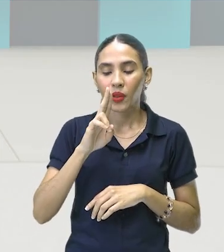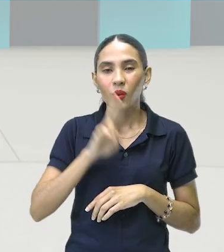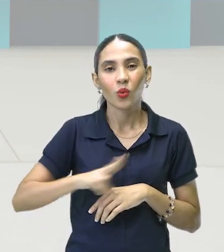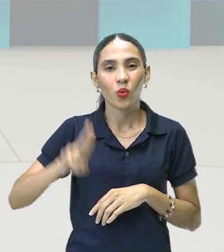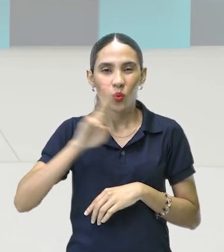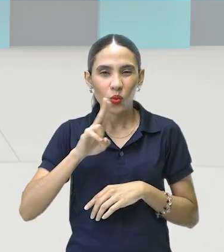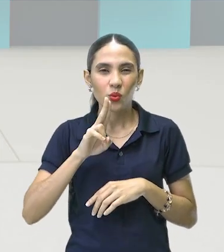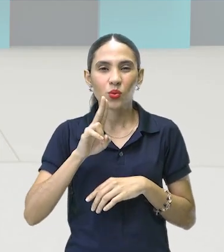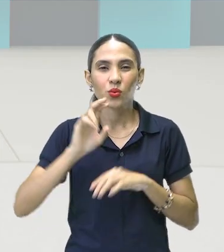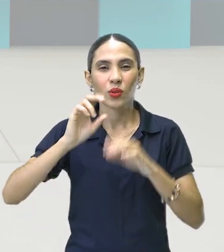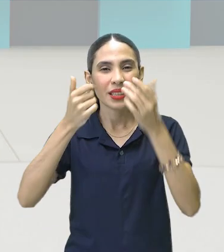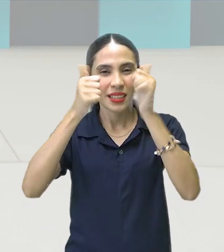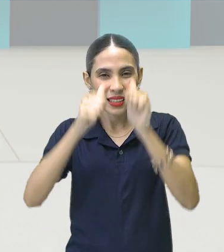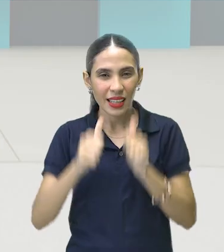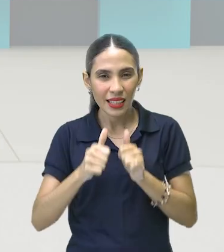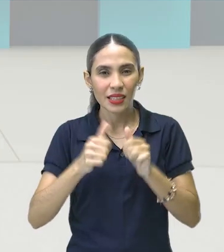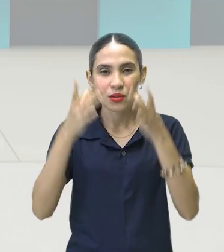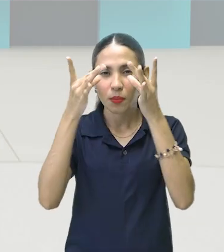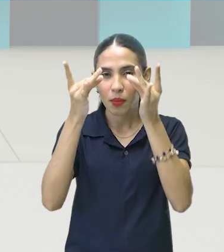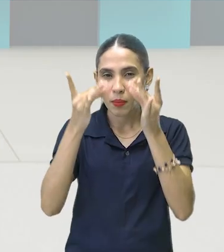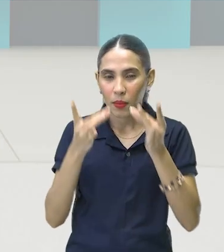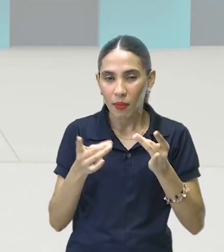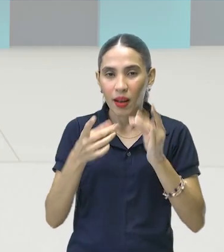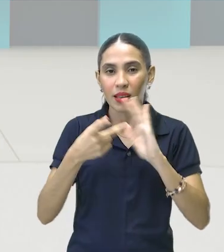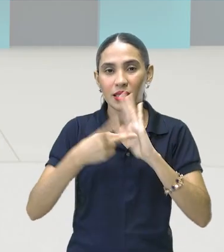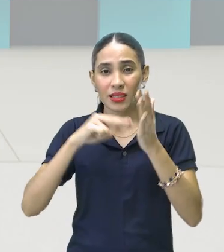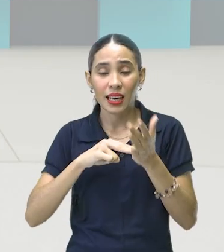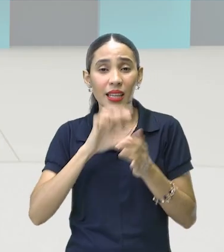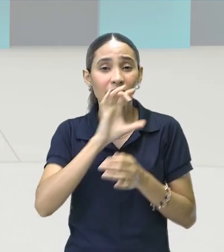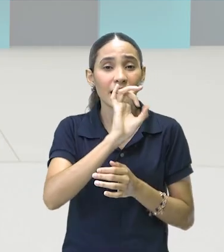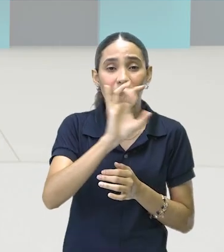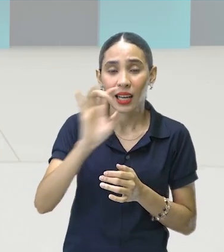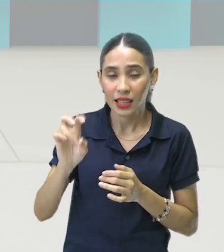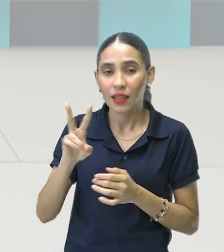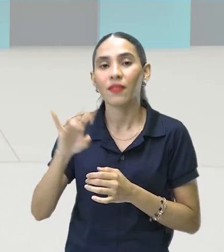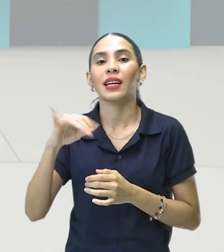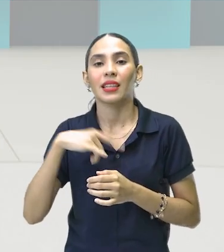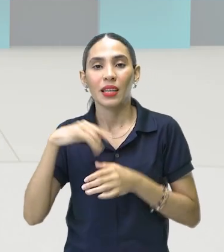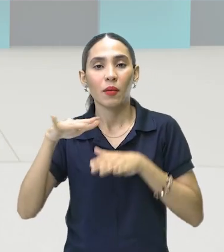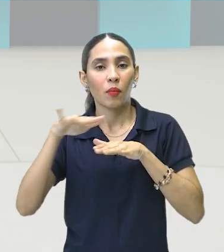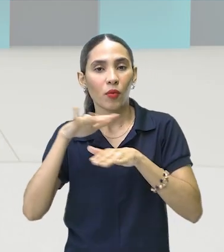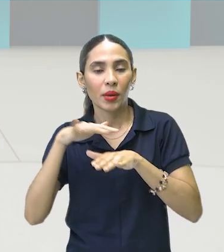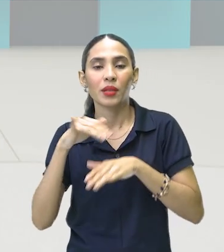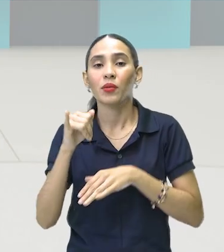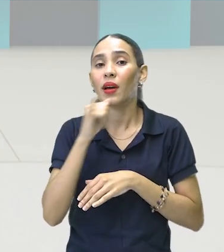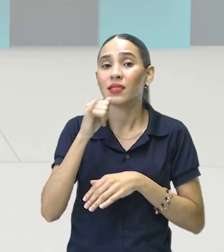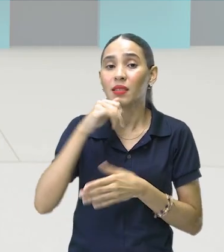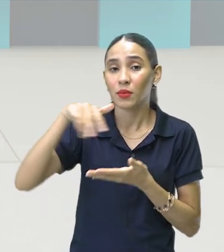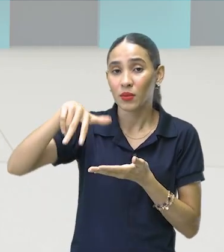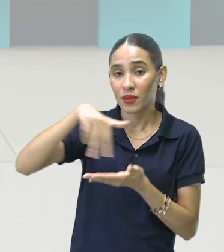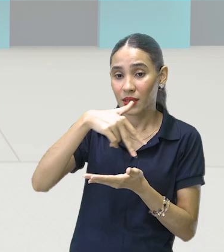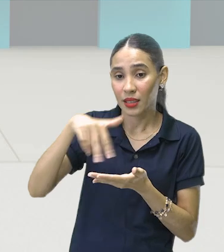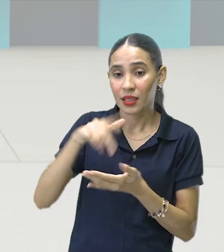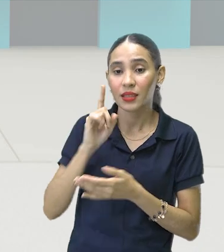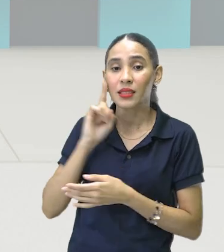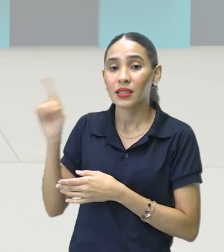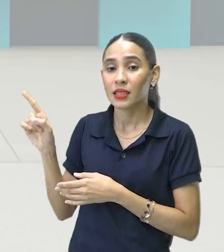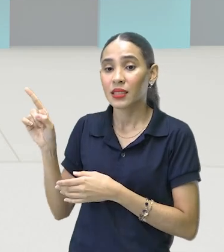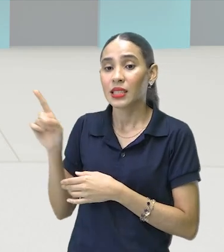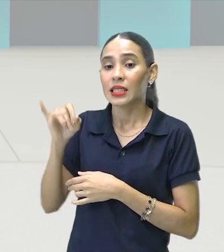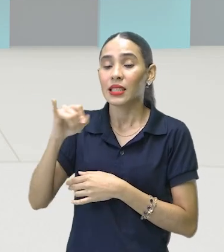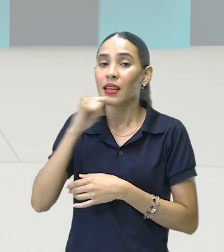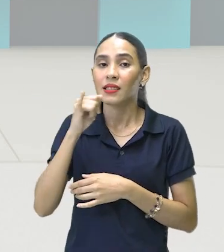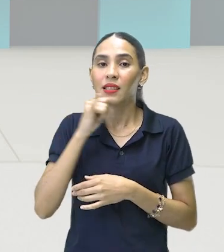esses detalhes dos significados, cada coisa vai ter um movimento. Por exemplo, na dança, se eu estou em um